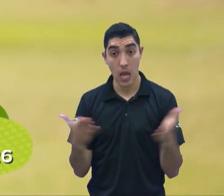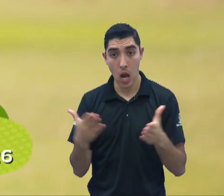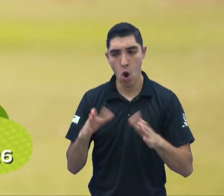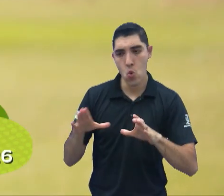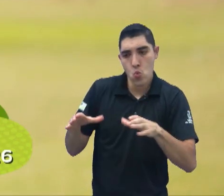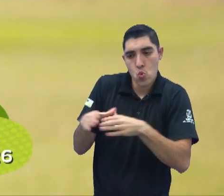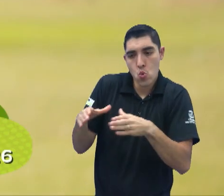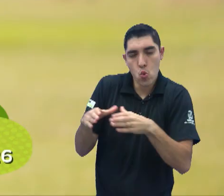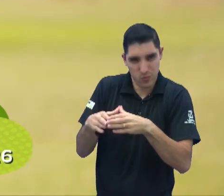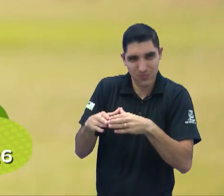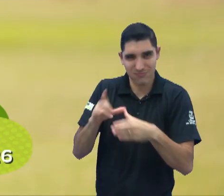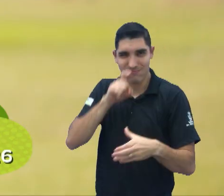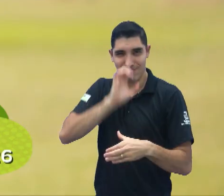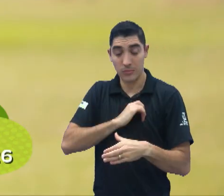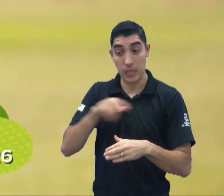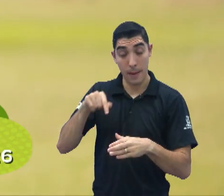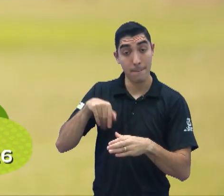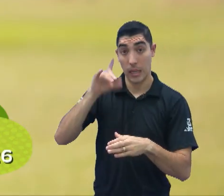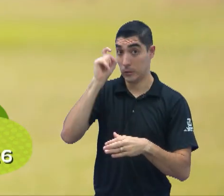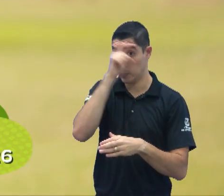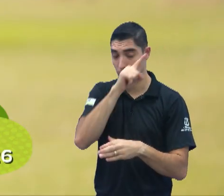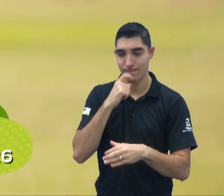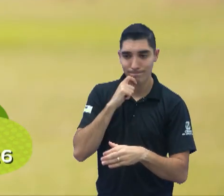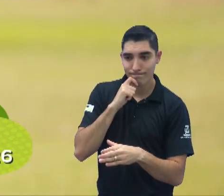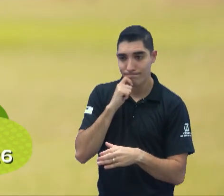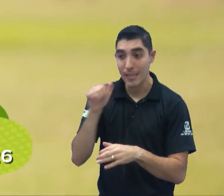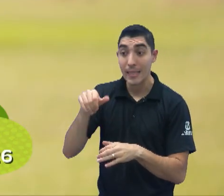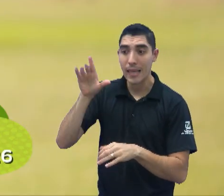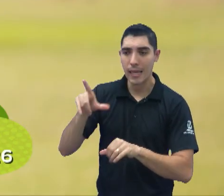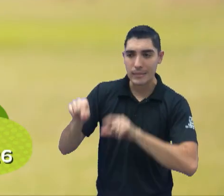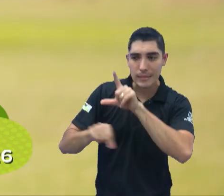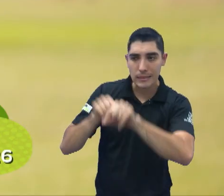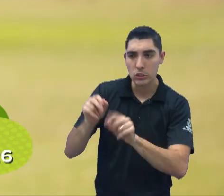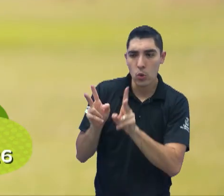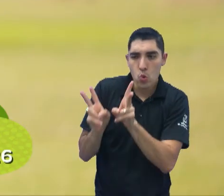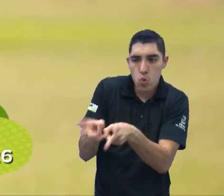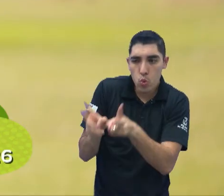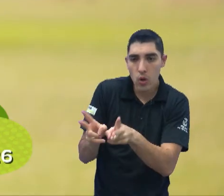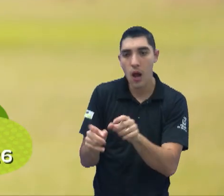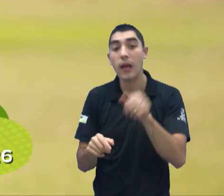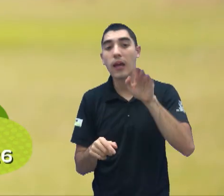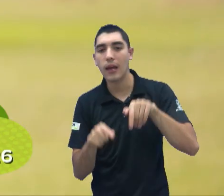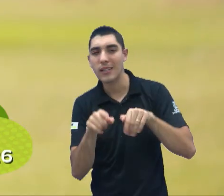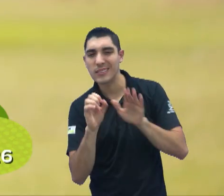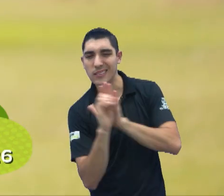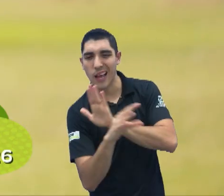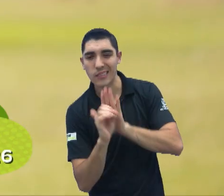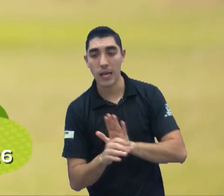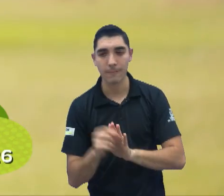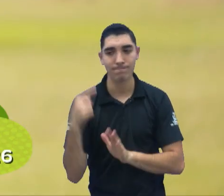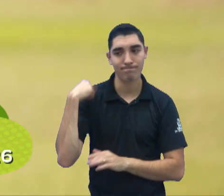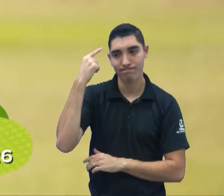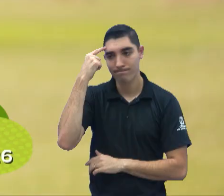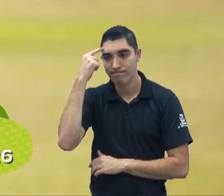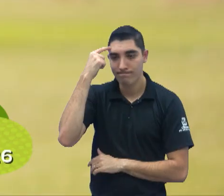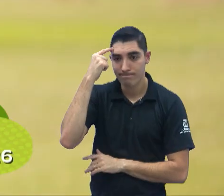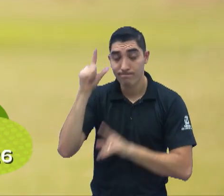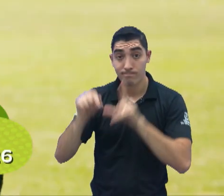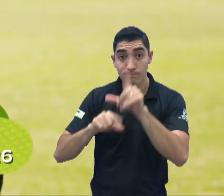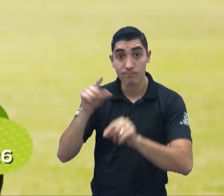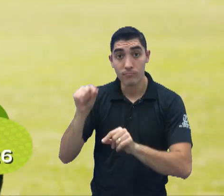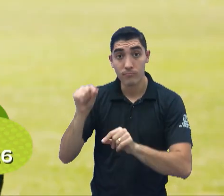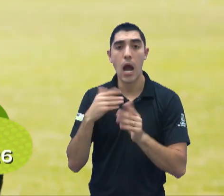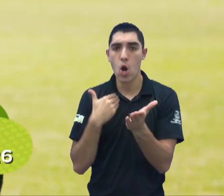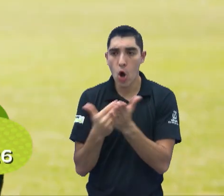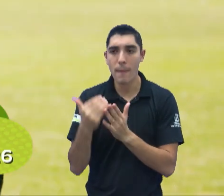Que, como eu falei, é a parte mais talvez desgastante, né? Porque a gente tem muito atleta planejado em banco de dados e a gente a partir daí começa a fazer os contatos, né?